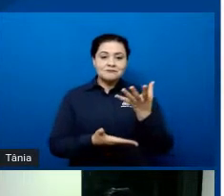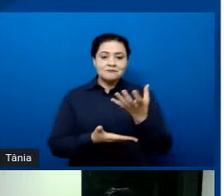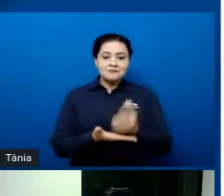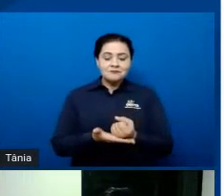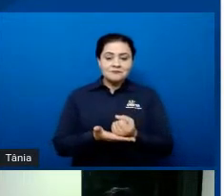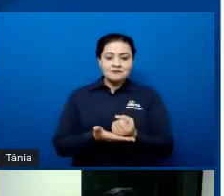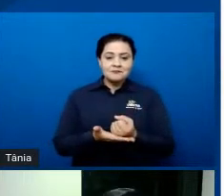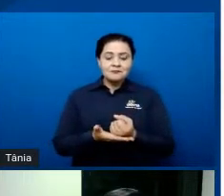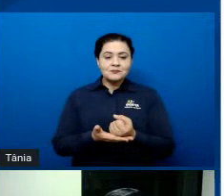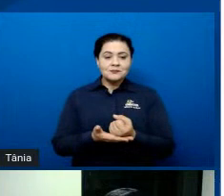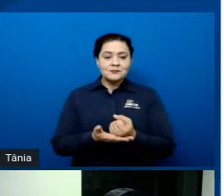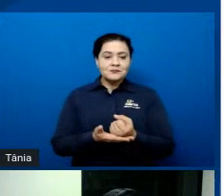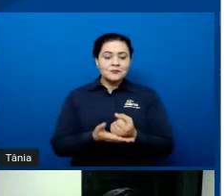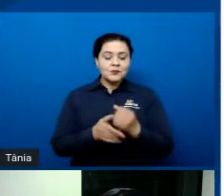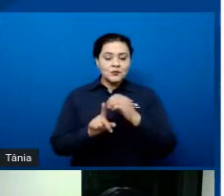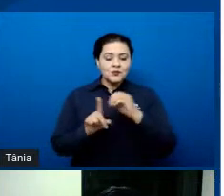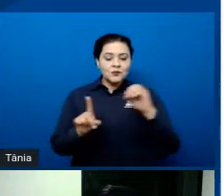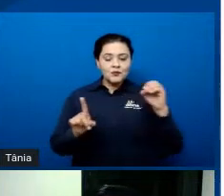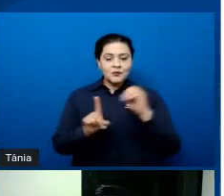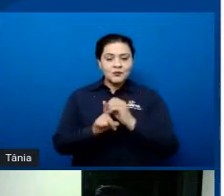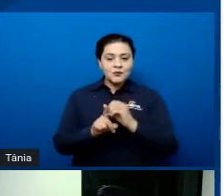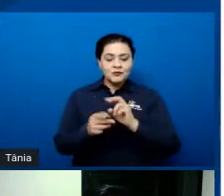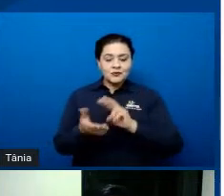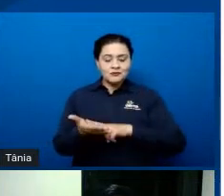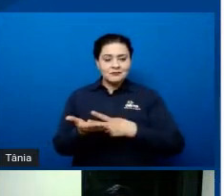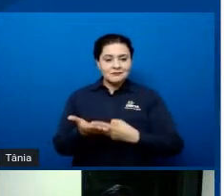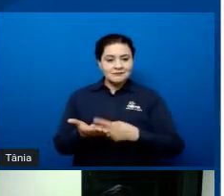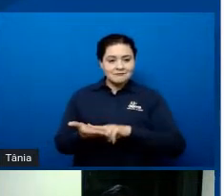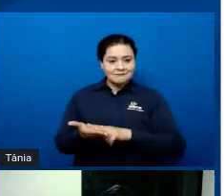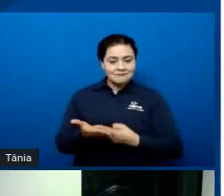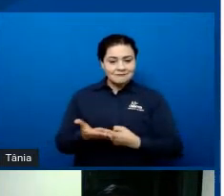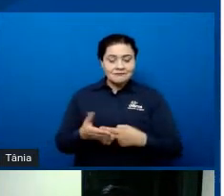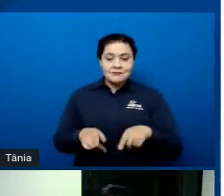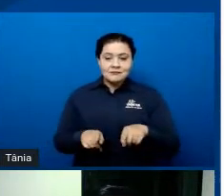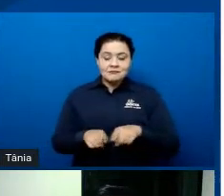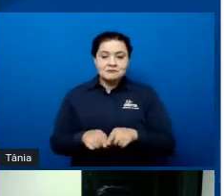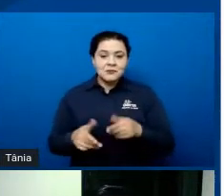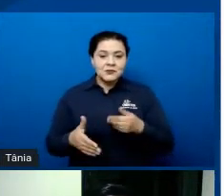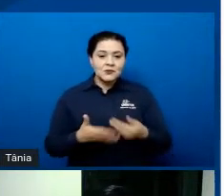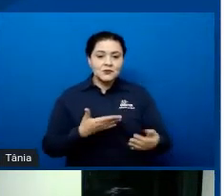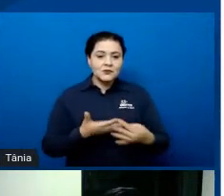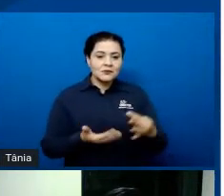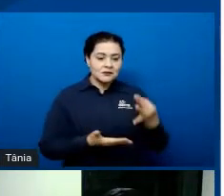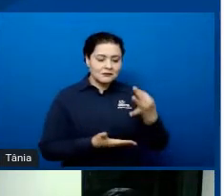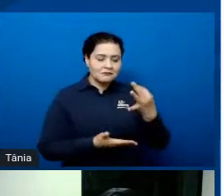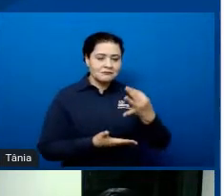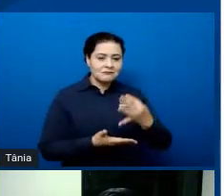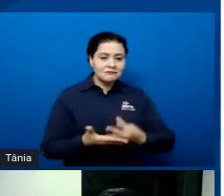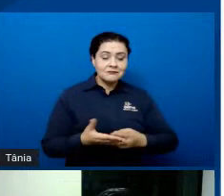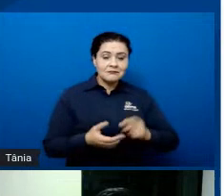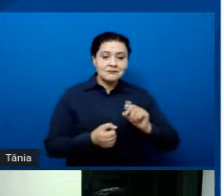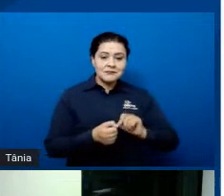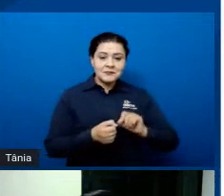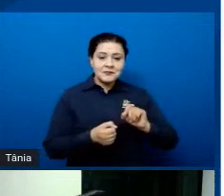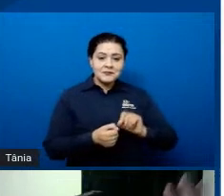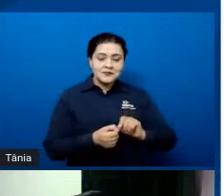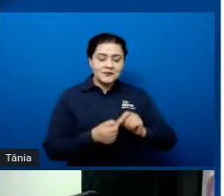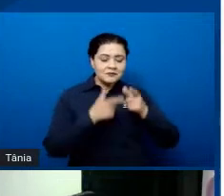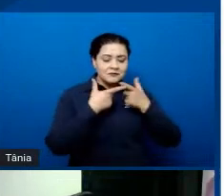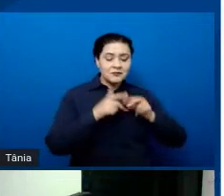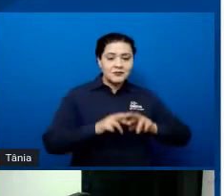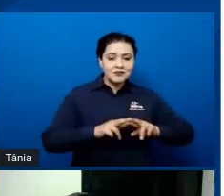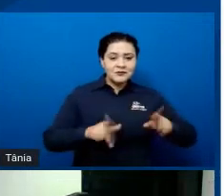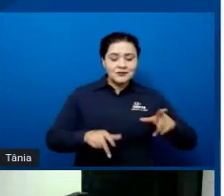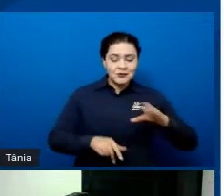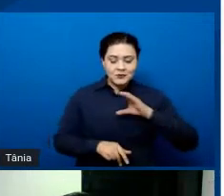Tradutor e vocês apontarem para qualquer texto, em qualquer idioma, ele faz a tradução para português para vocês. Tá? Vocês podem